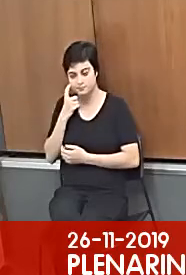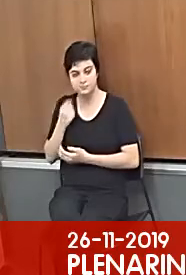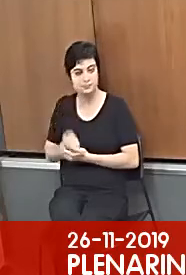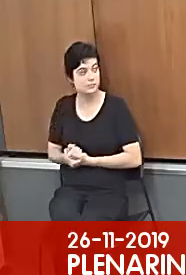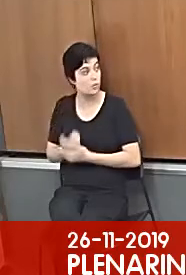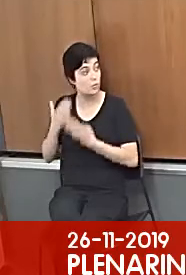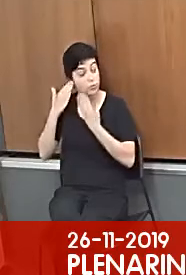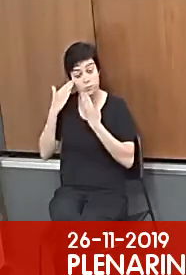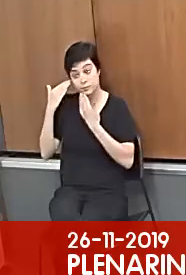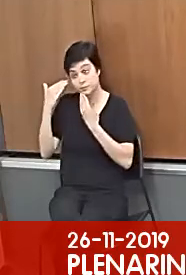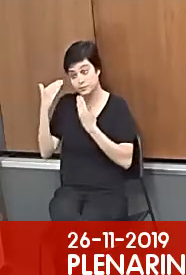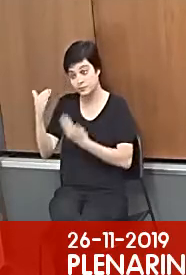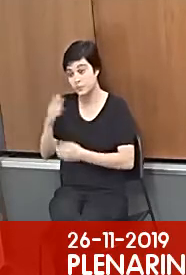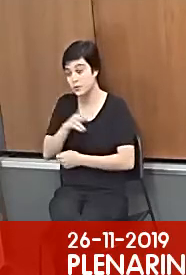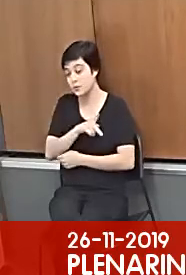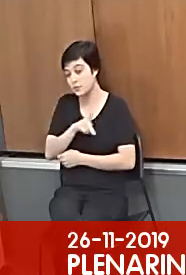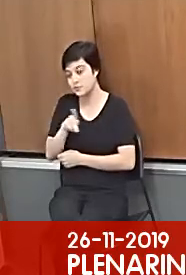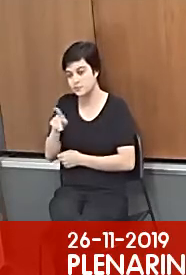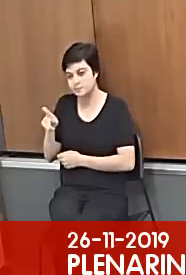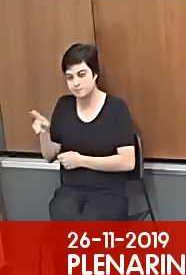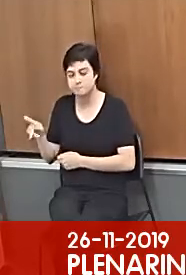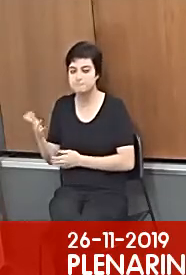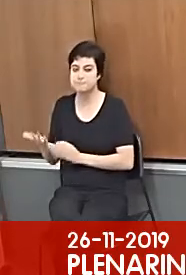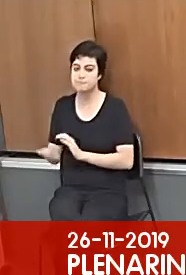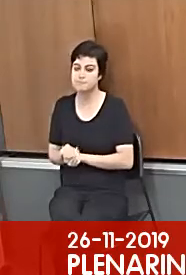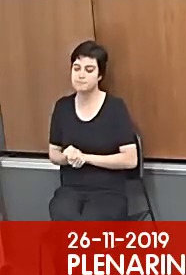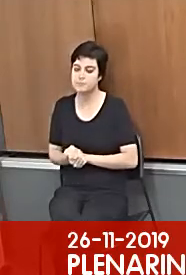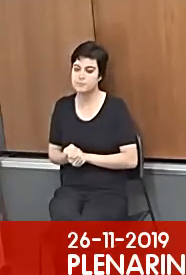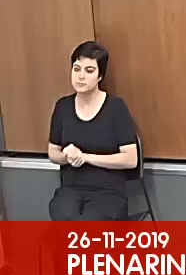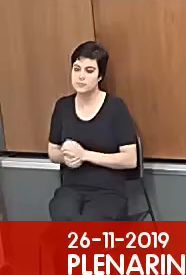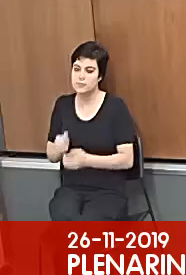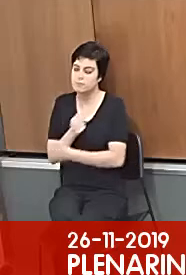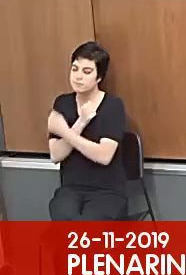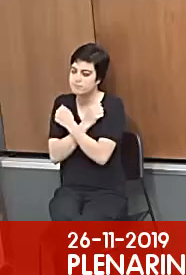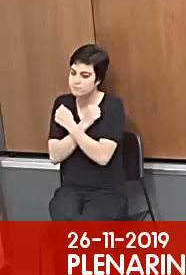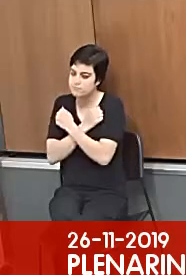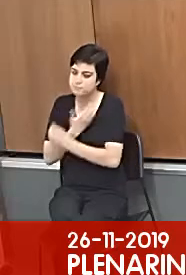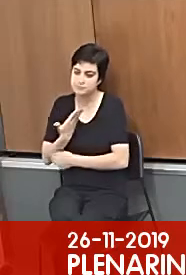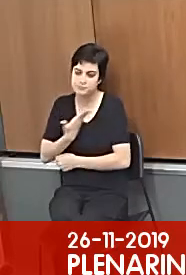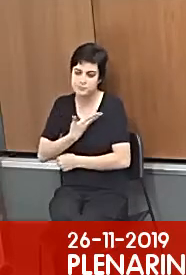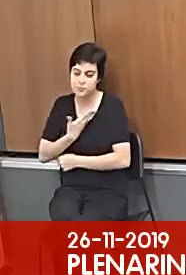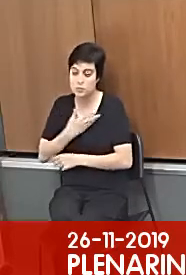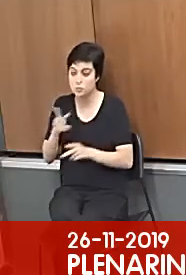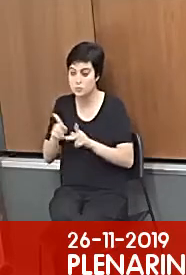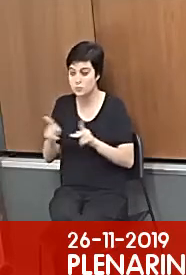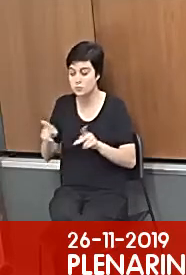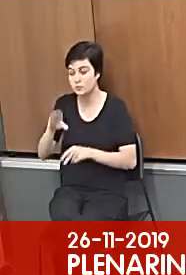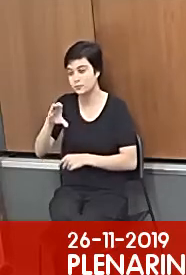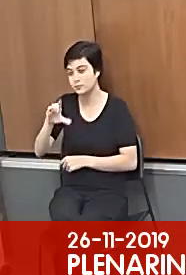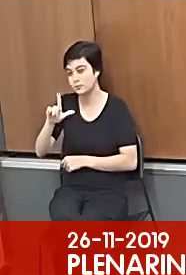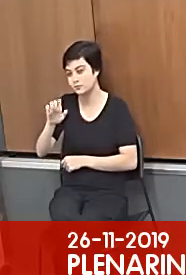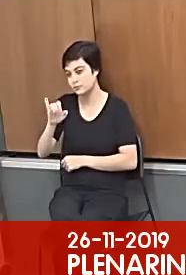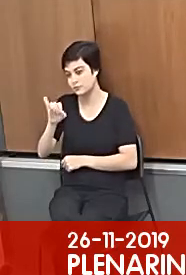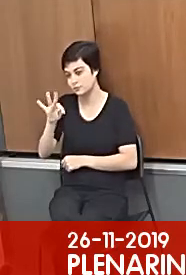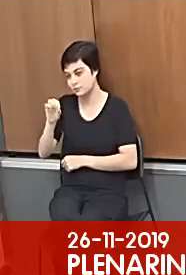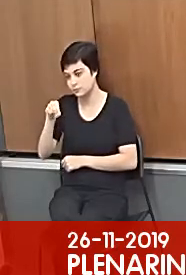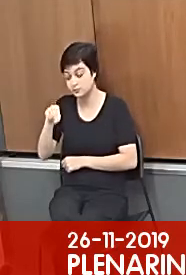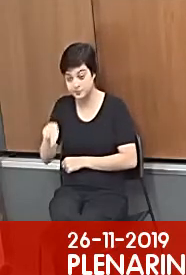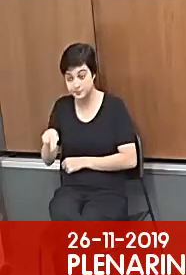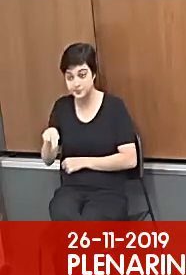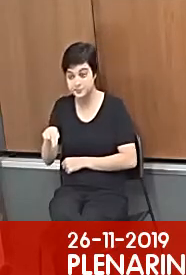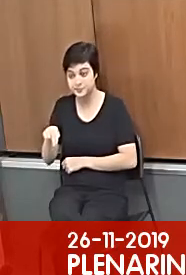Muito obrigado, senhor presidente, professor Wendel. Um abraço ao caro colega professor Cleito.